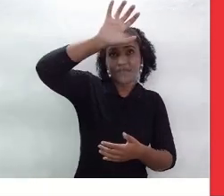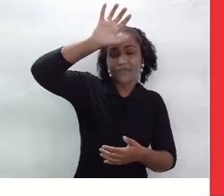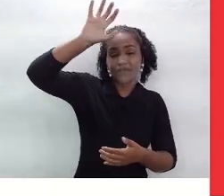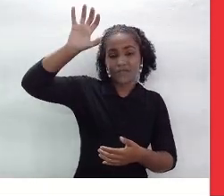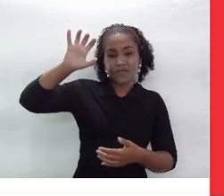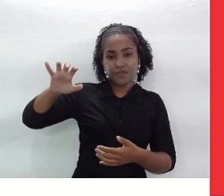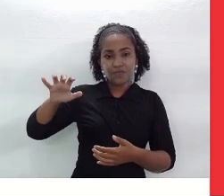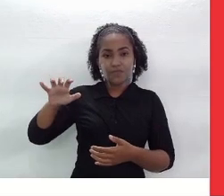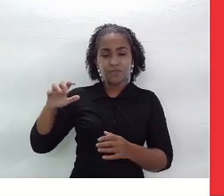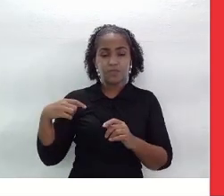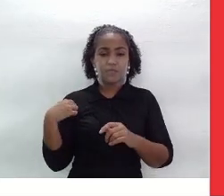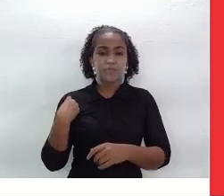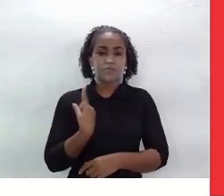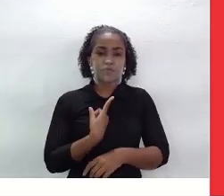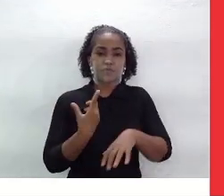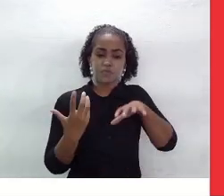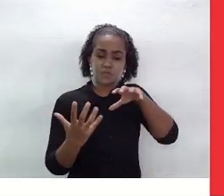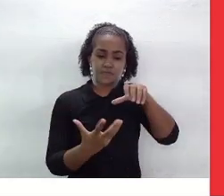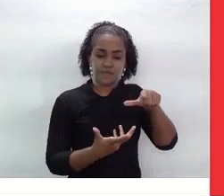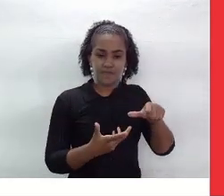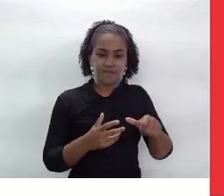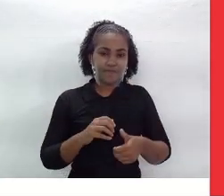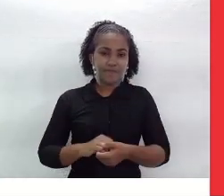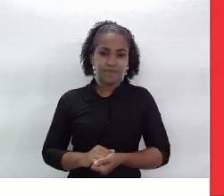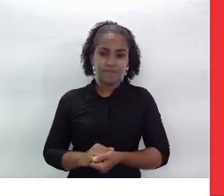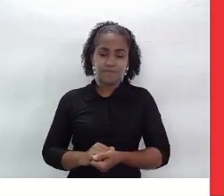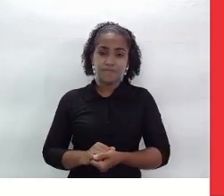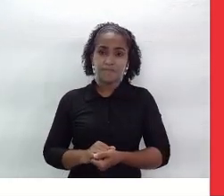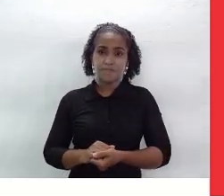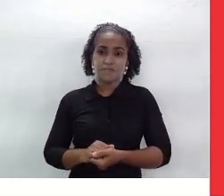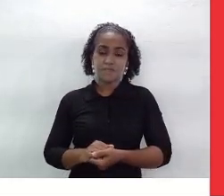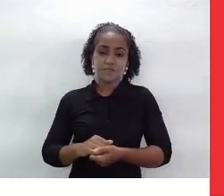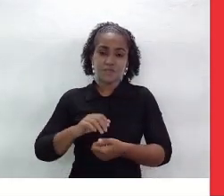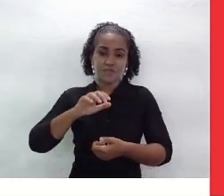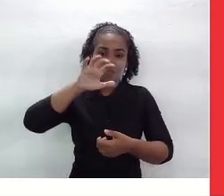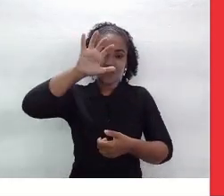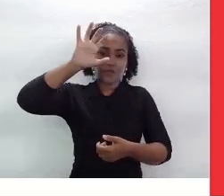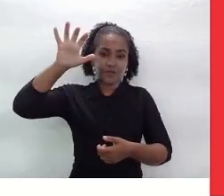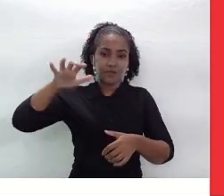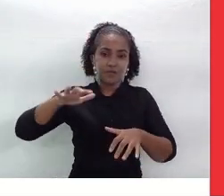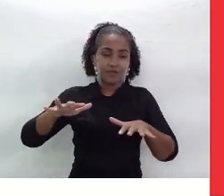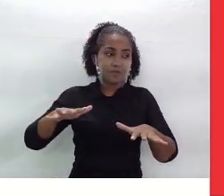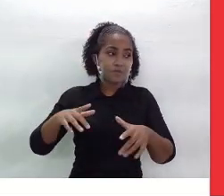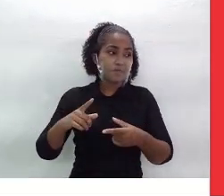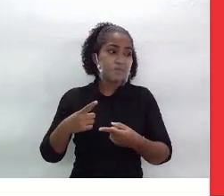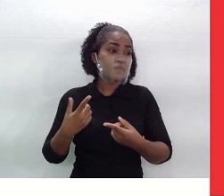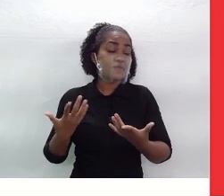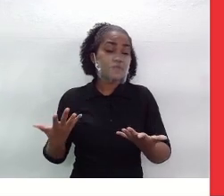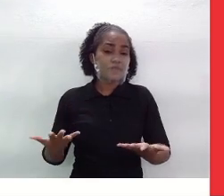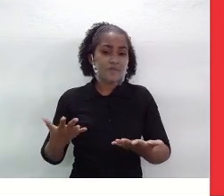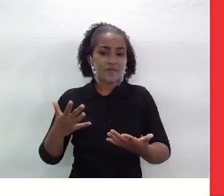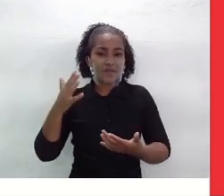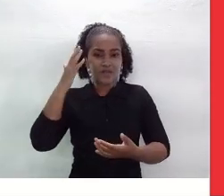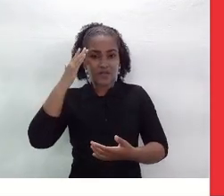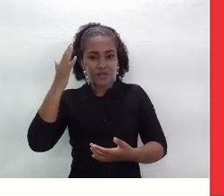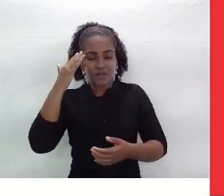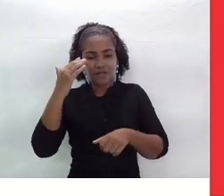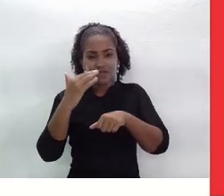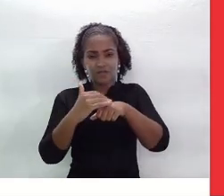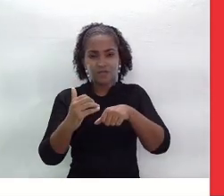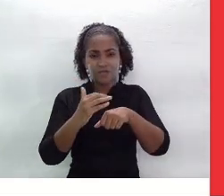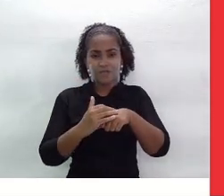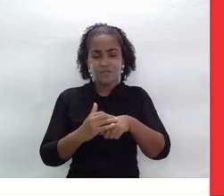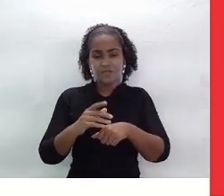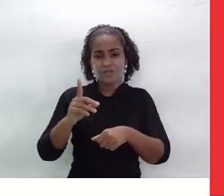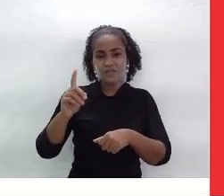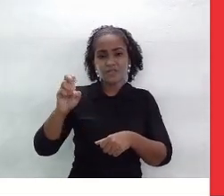do nosso planeta sendo separados aí pelas placas tectônicas, que essa teoria a gente chama de